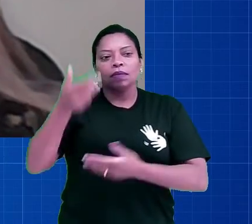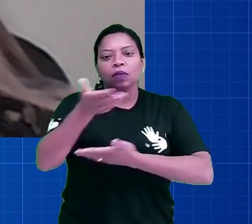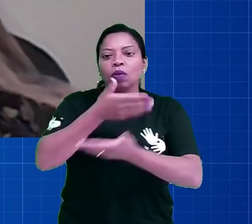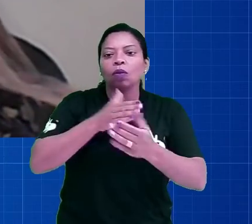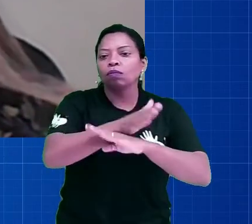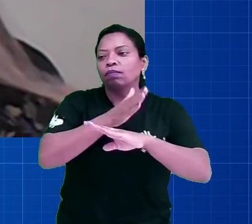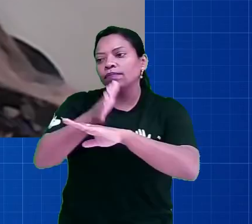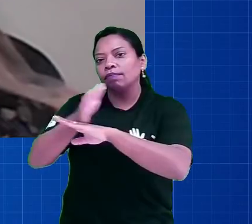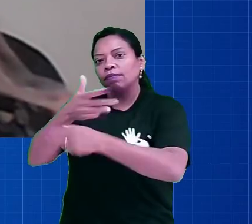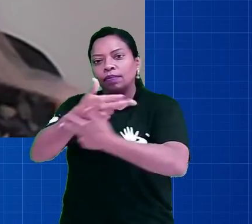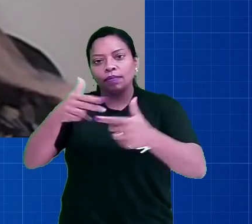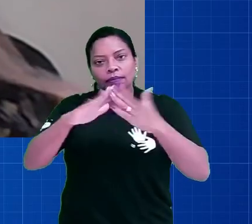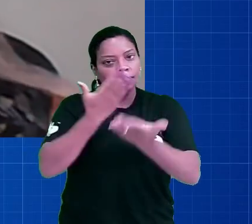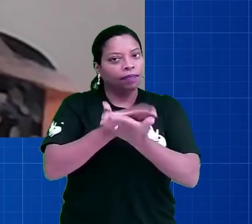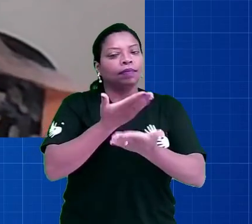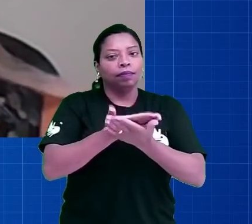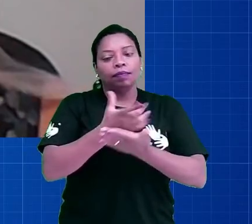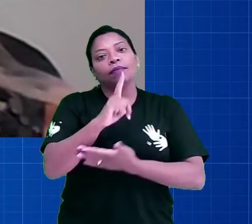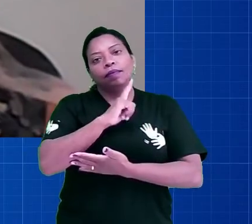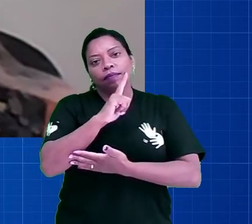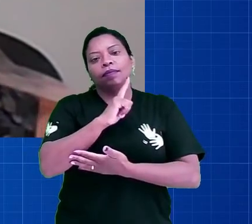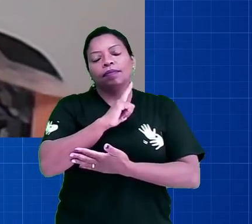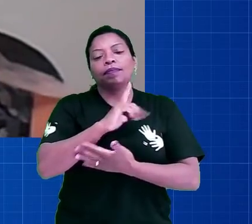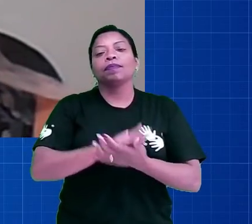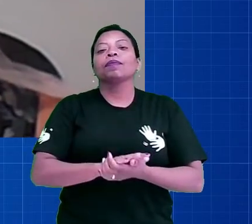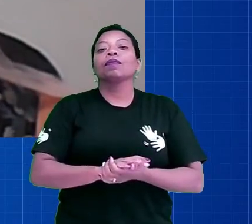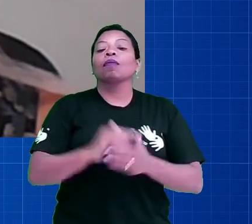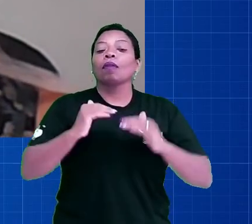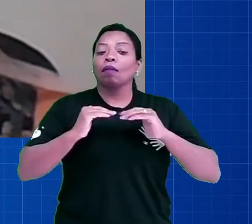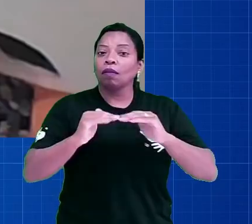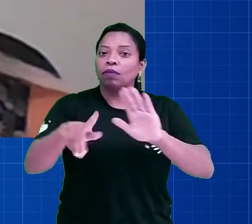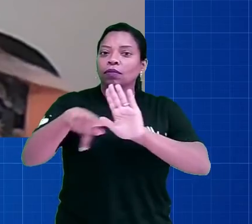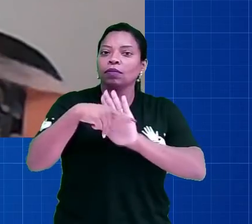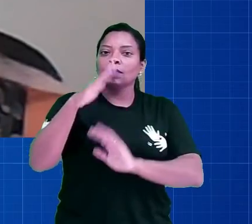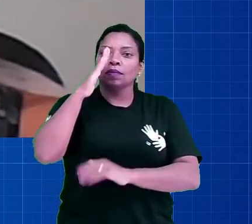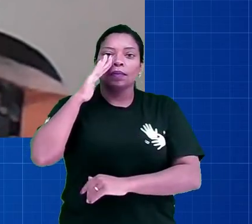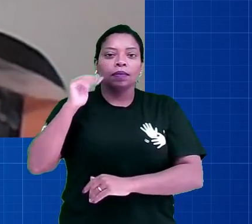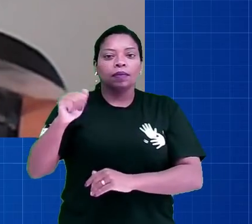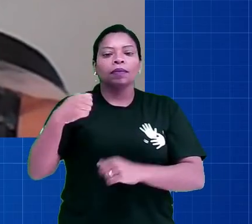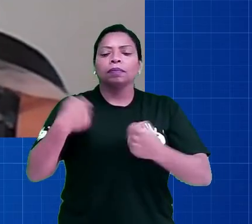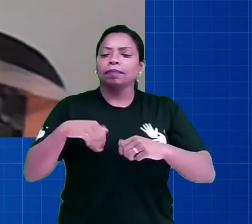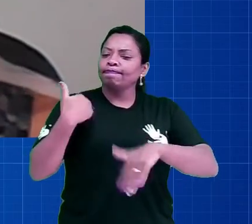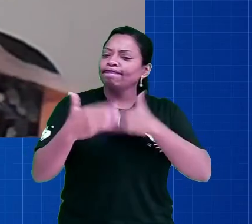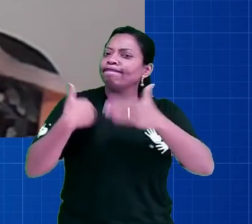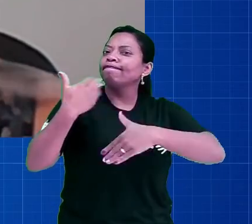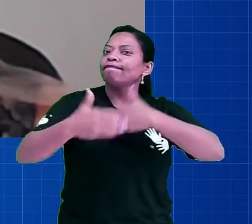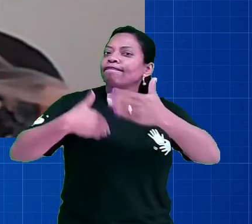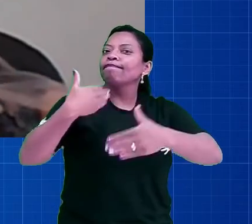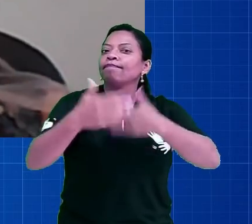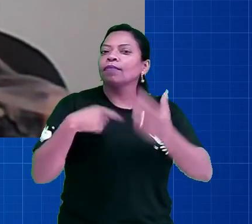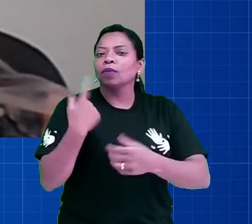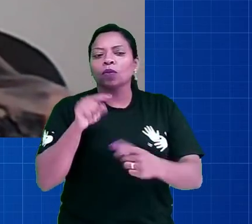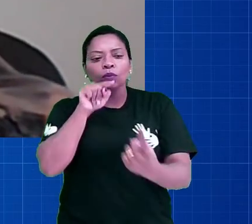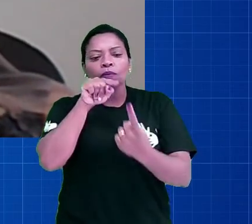município. Então, realmente, assim, essa rede, a gente está em busca de que funcione cada vez mais efetiva, né?